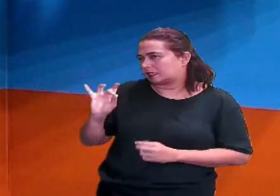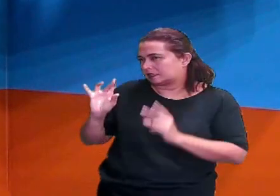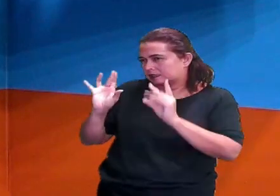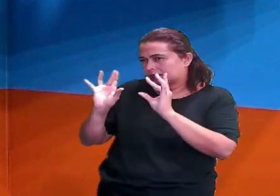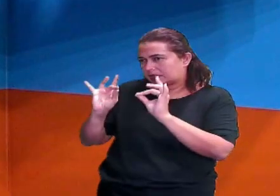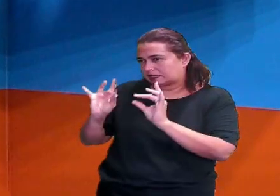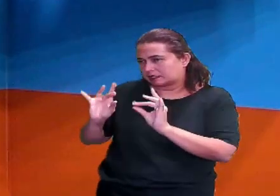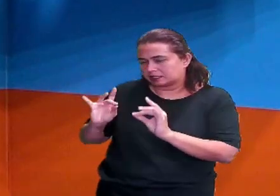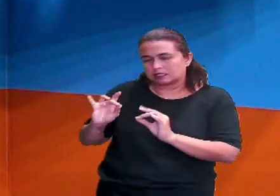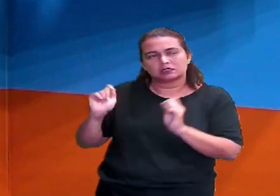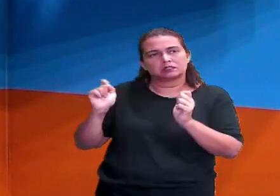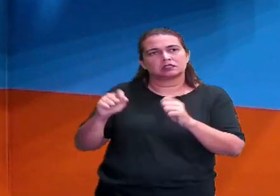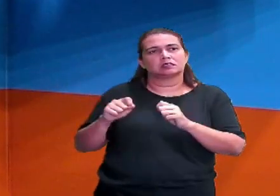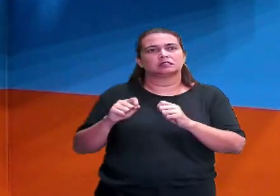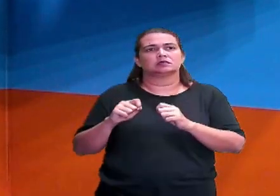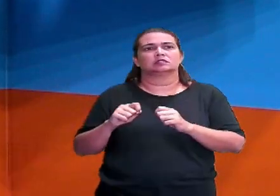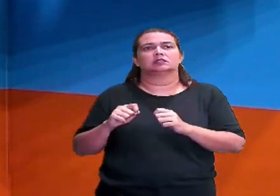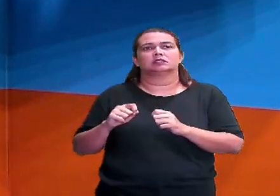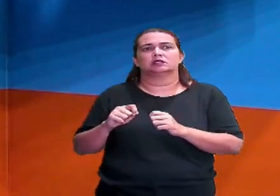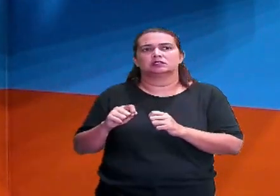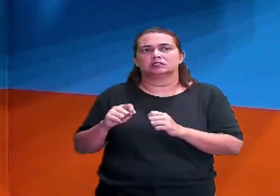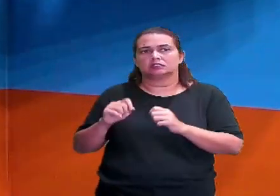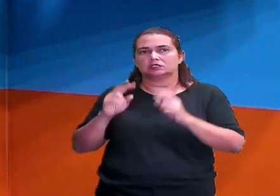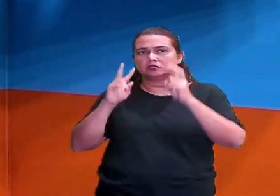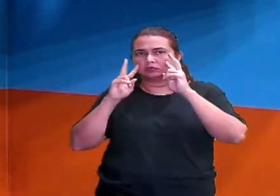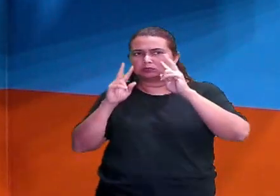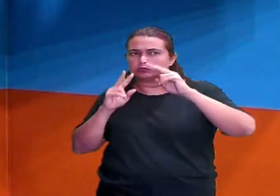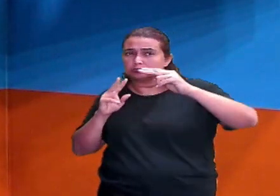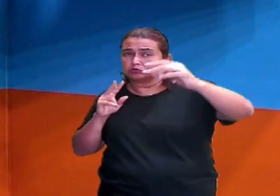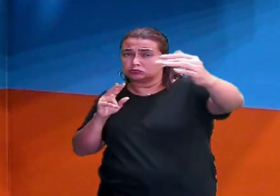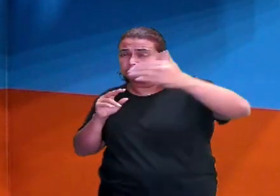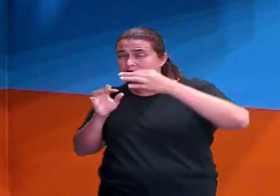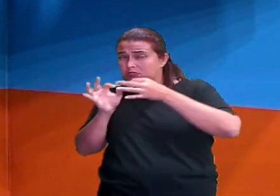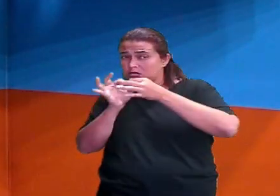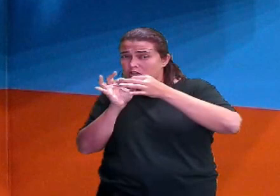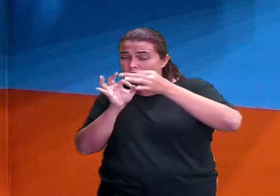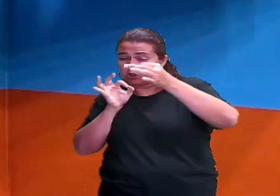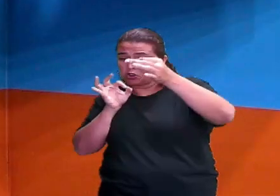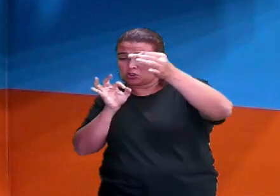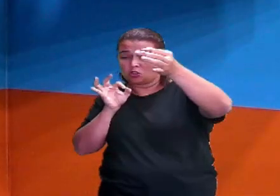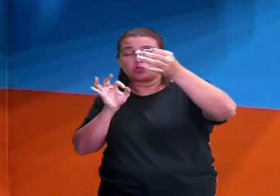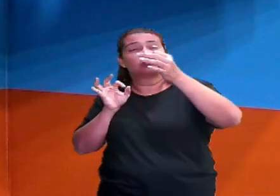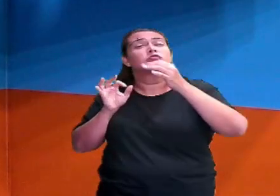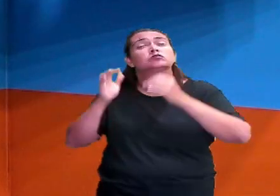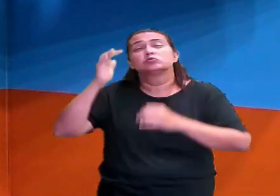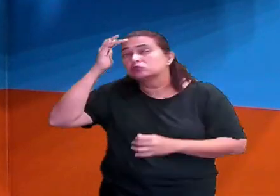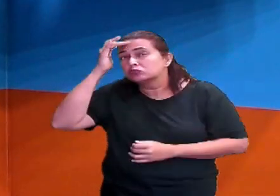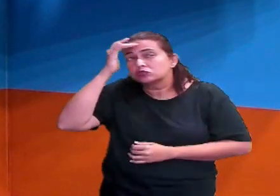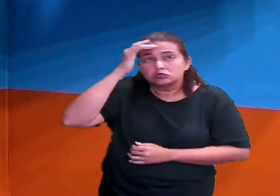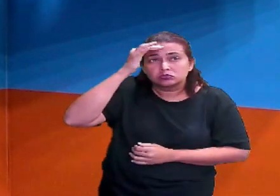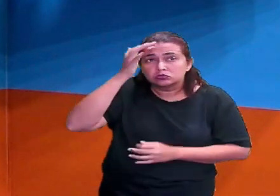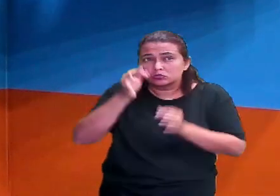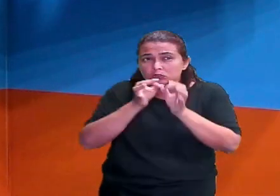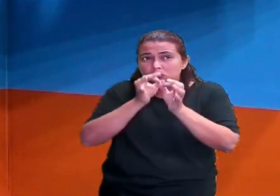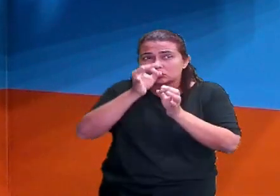detalhes, certo? E o plano de fundo é o plano mais distante que a gente tem, aquele que está longe dos